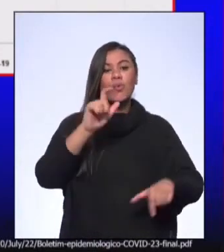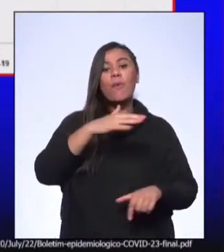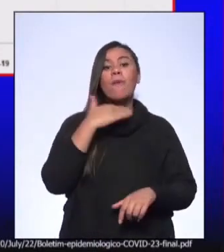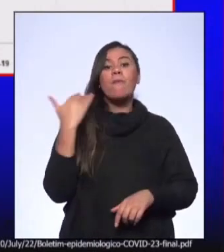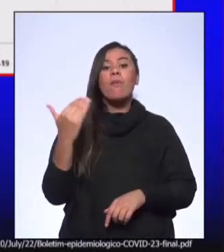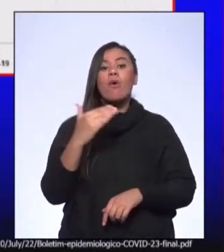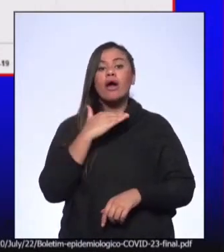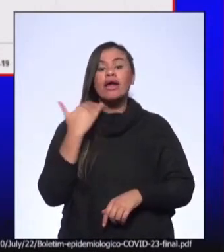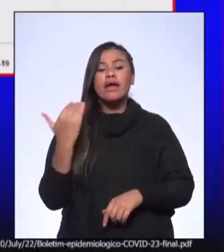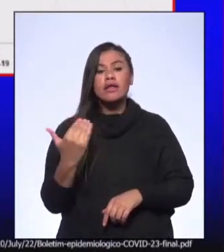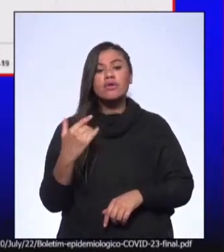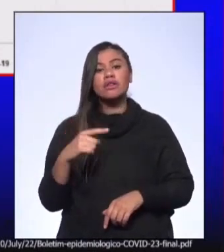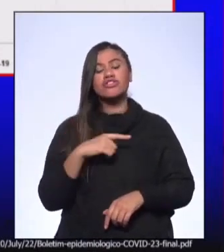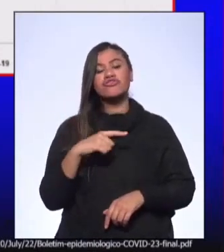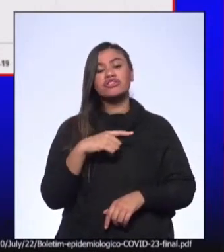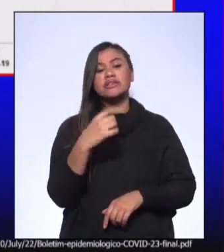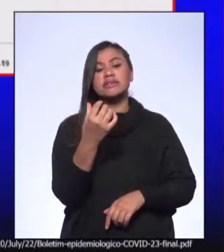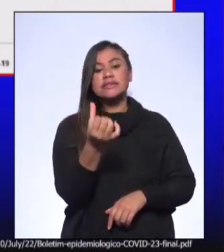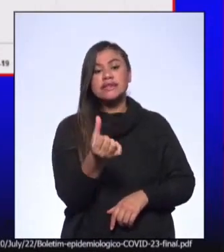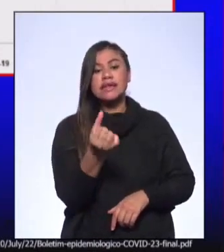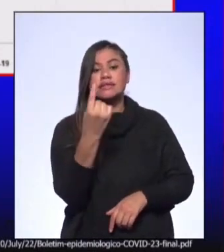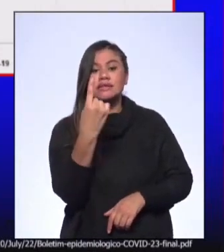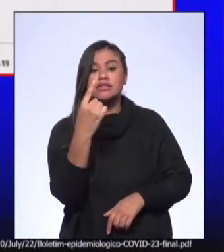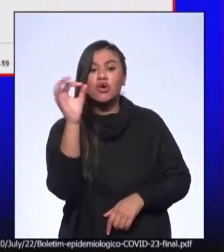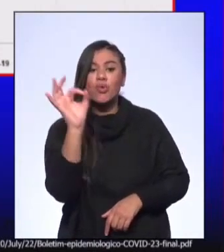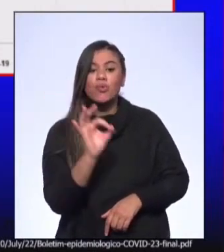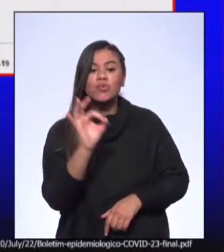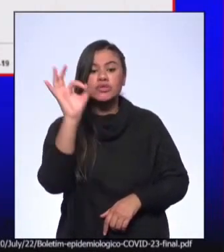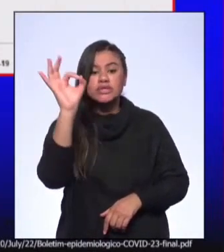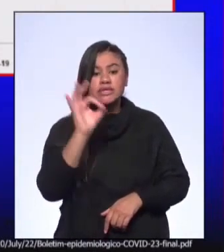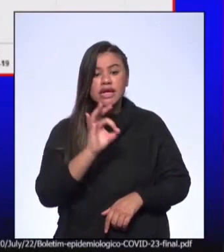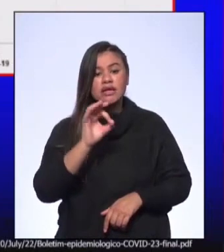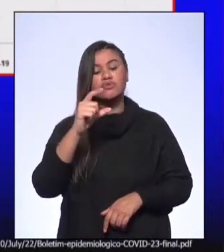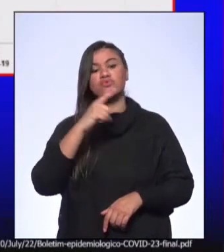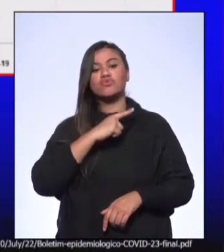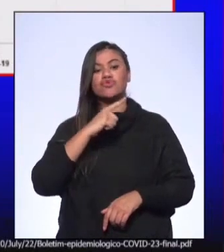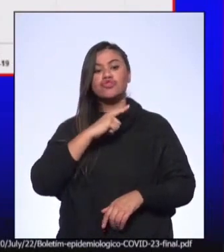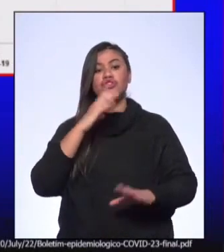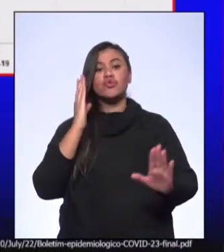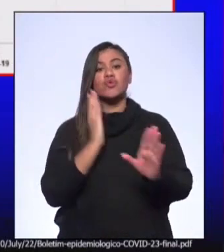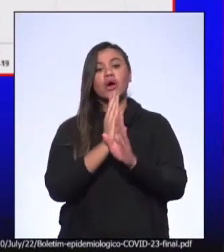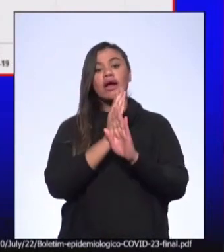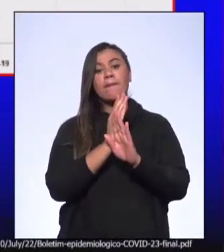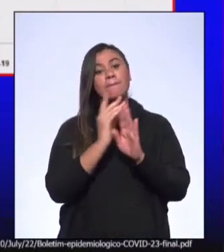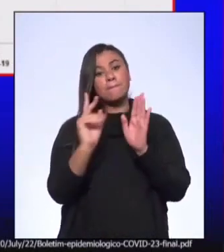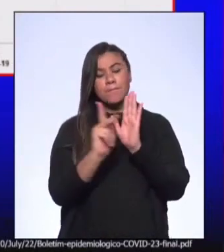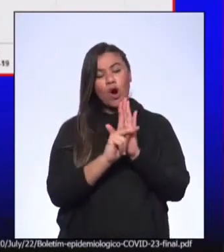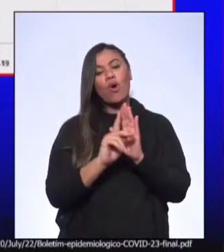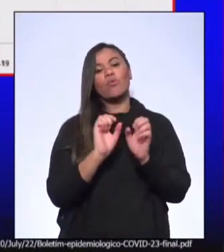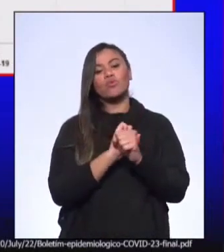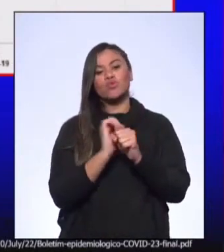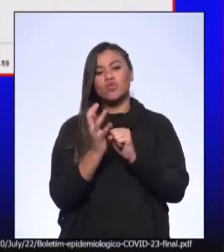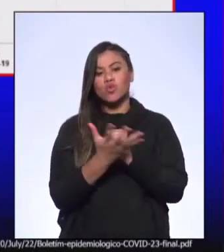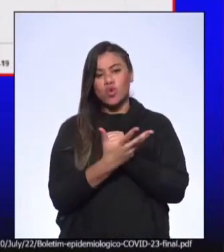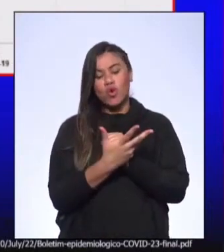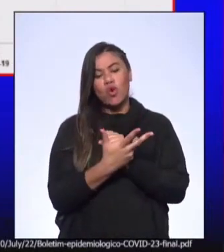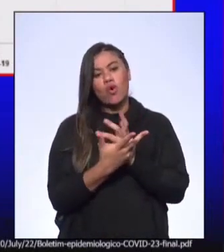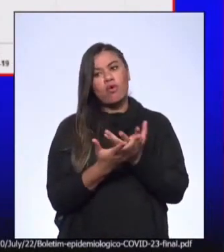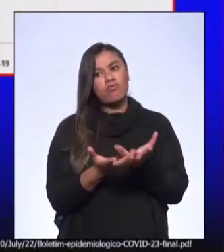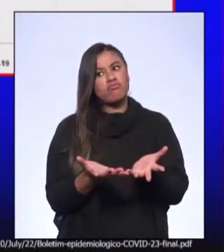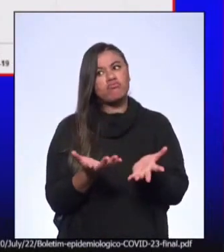deles apresentavam pelo menos uma comorbidade identificada, sendo que foram fatores, vamos